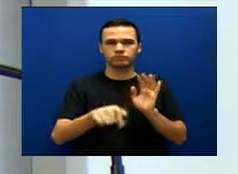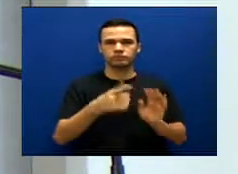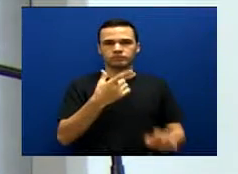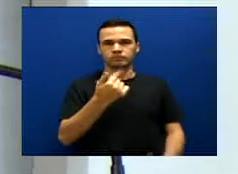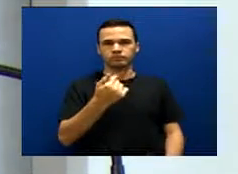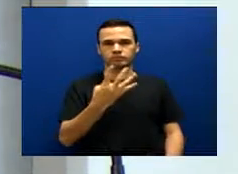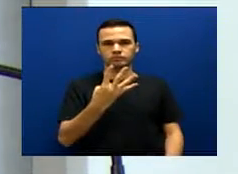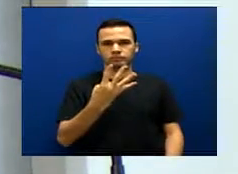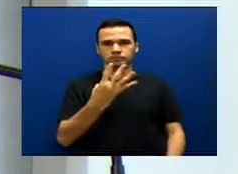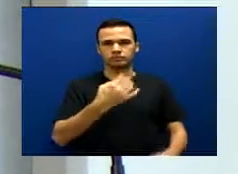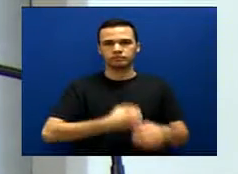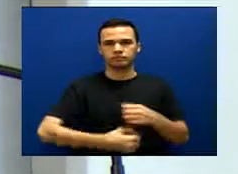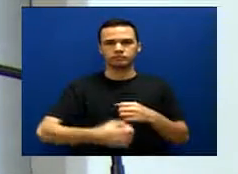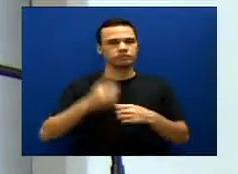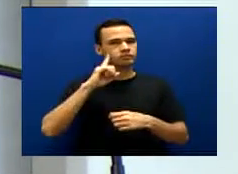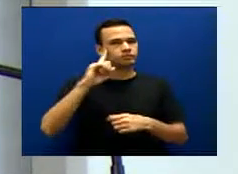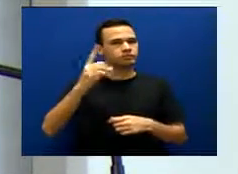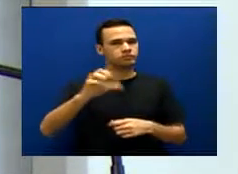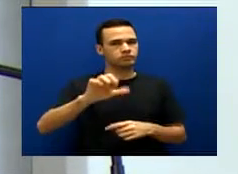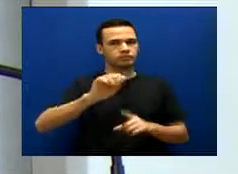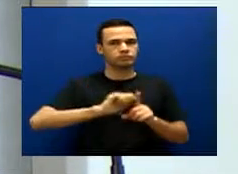10.274, de